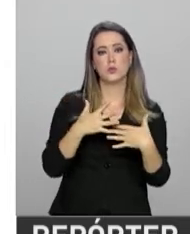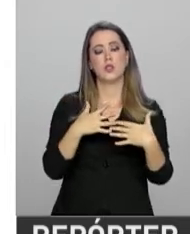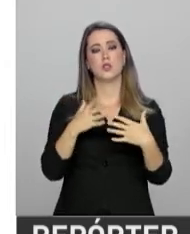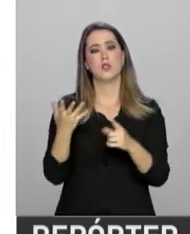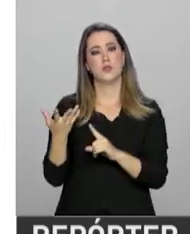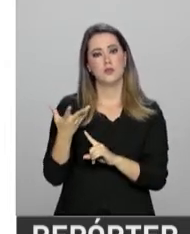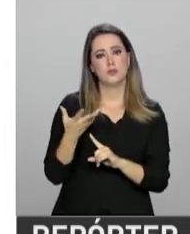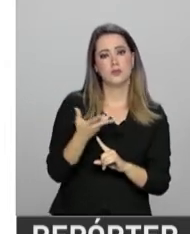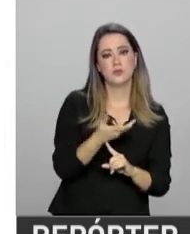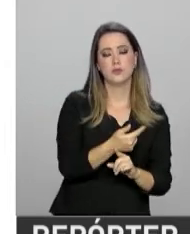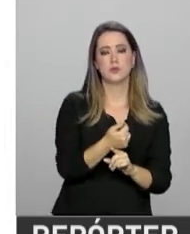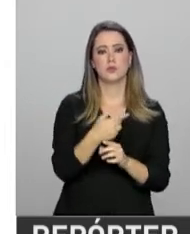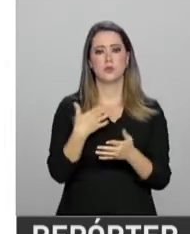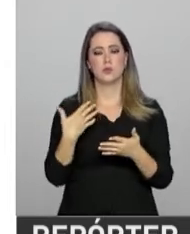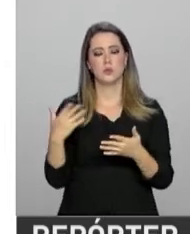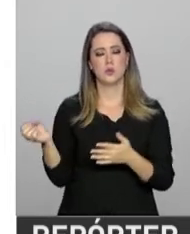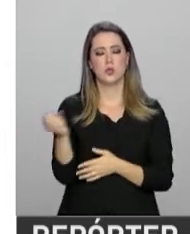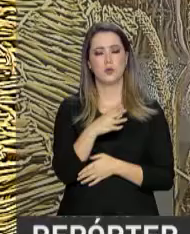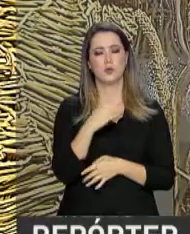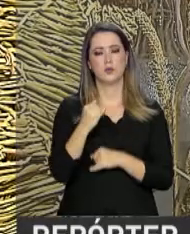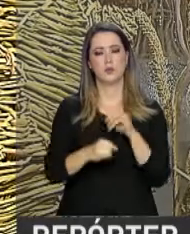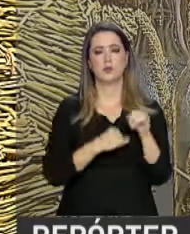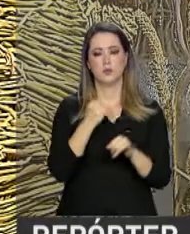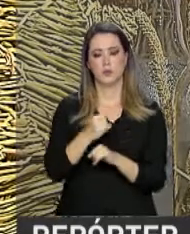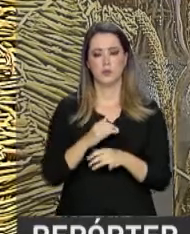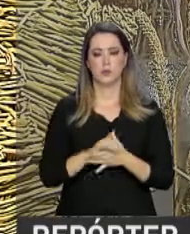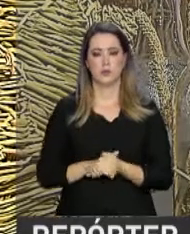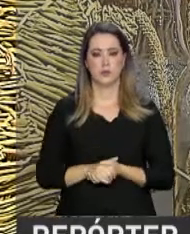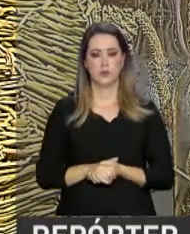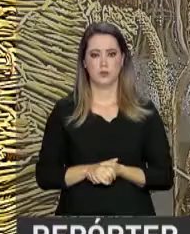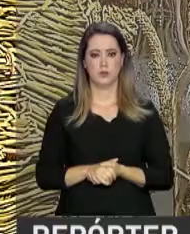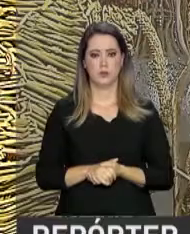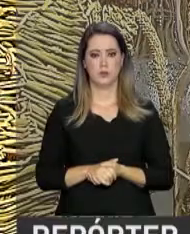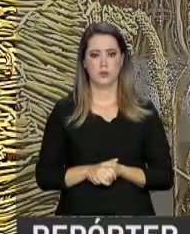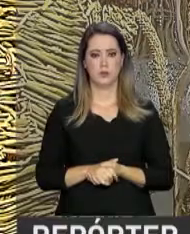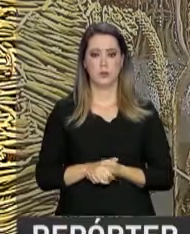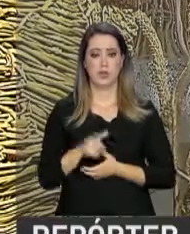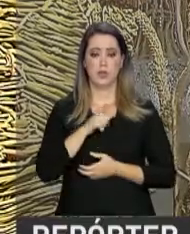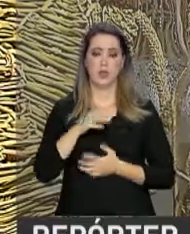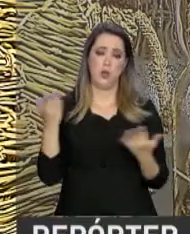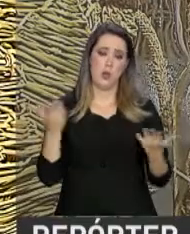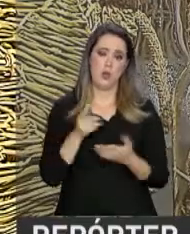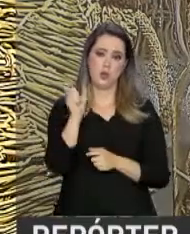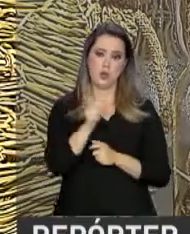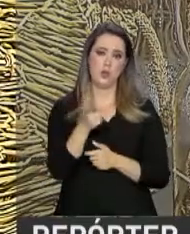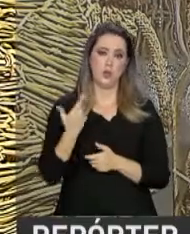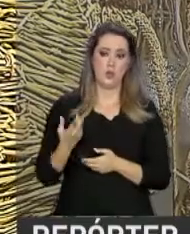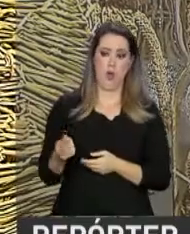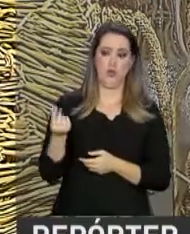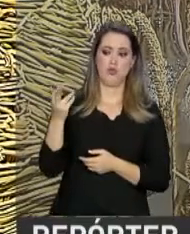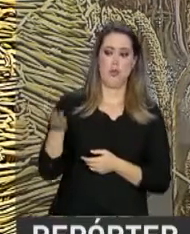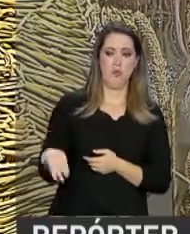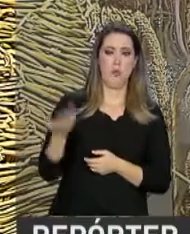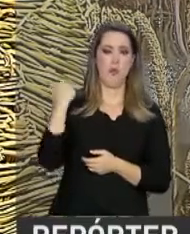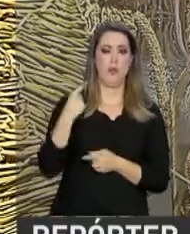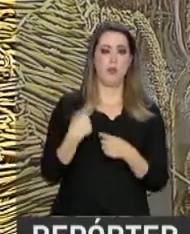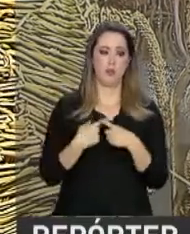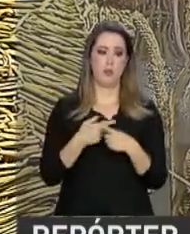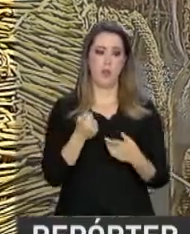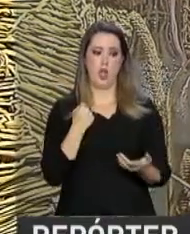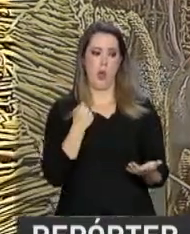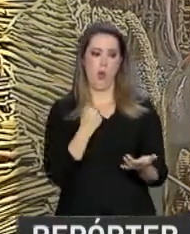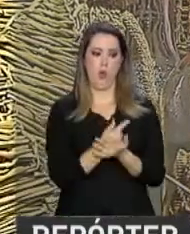ea modernidade da internet existe a questão do atravessador no brasil a gente sabe que isso é notório